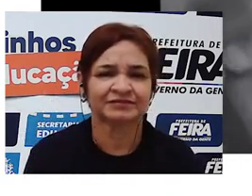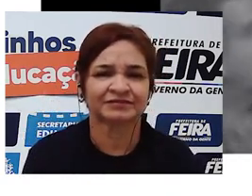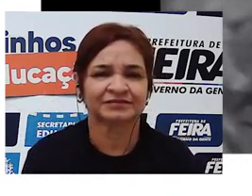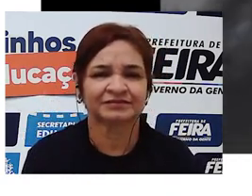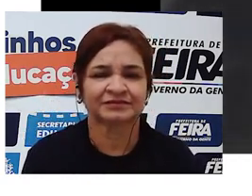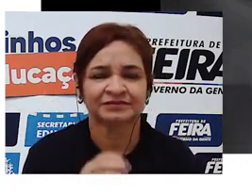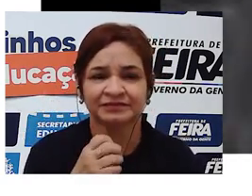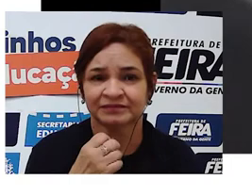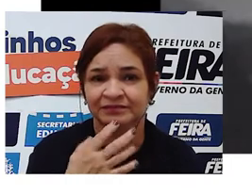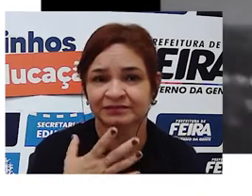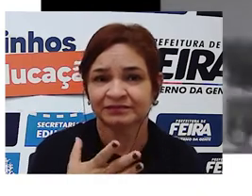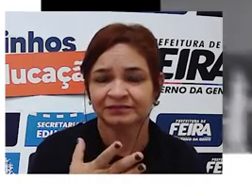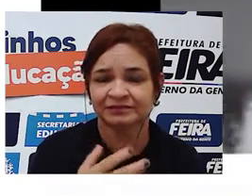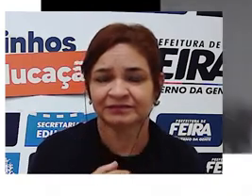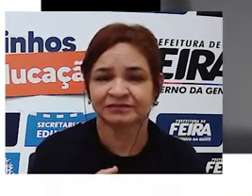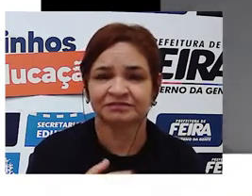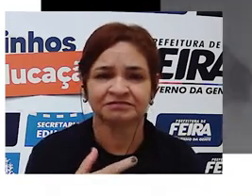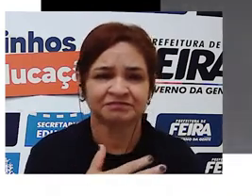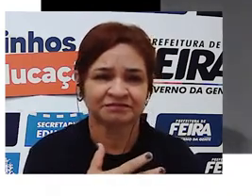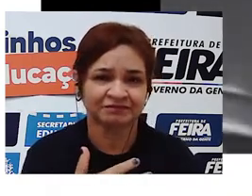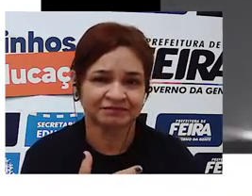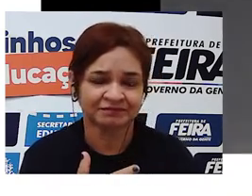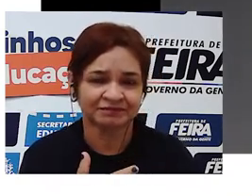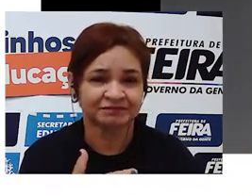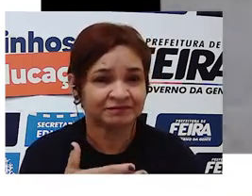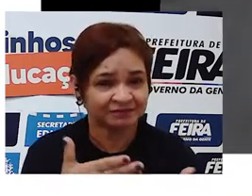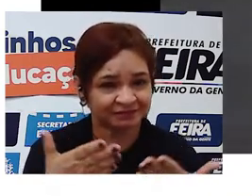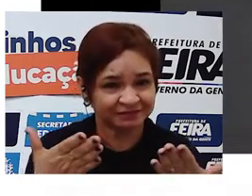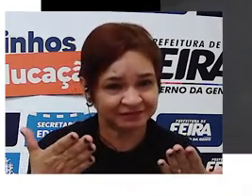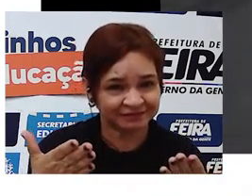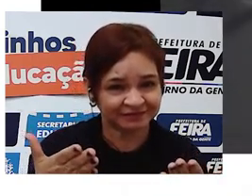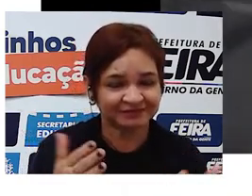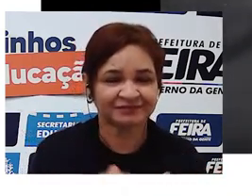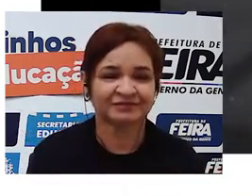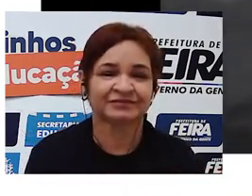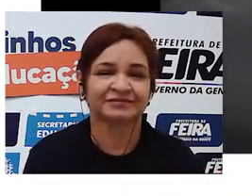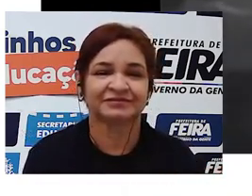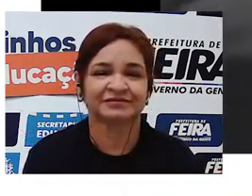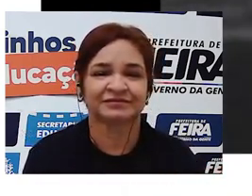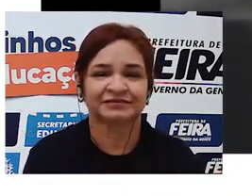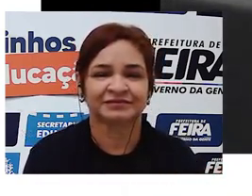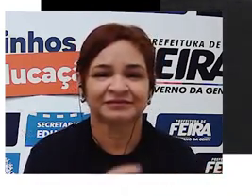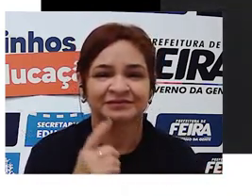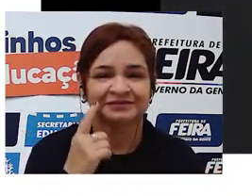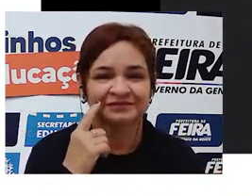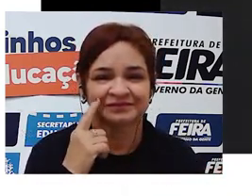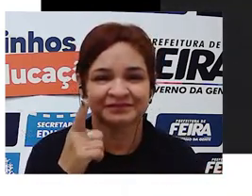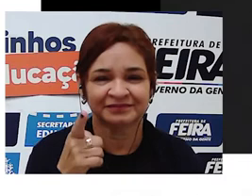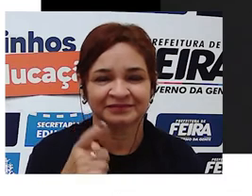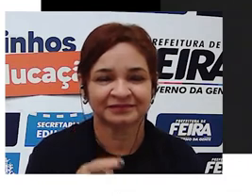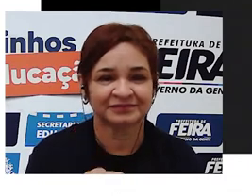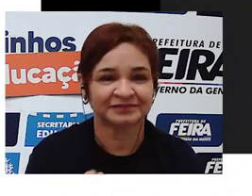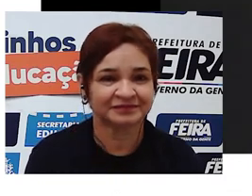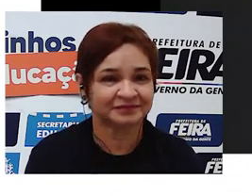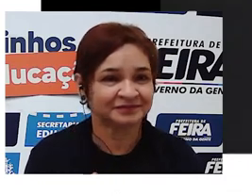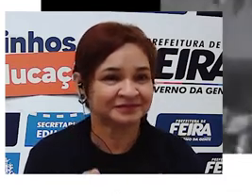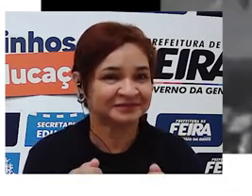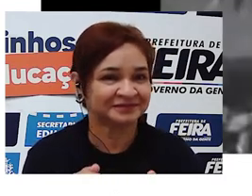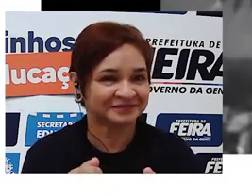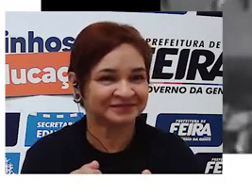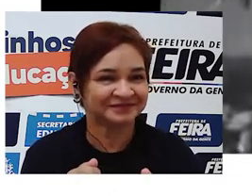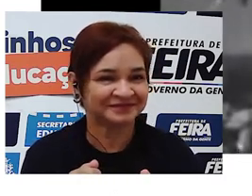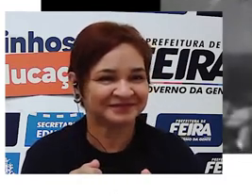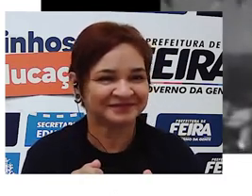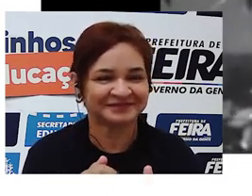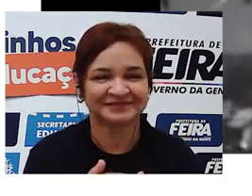brasileiro, que é uma chave de riqueza para todos nós. Aí, velho vaqueiro nordestino atravessando a cidade. E vocês vão